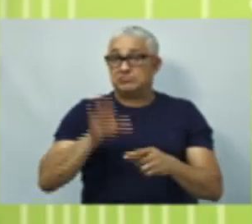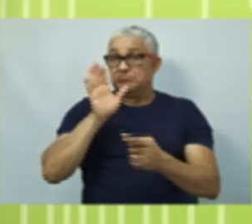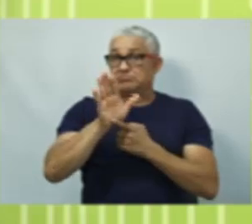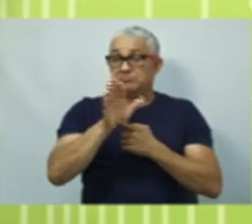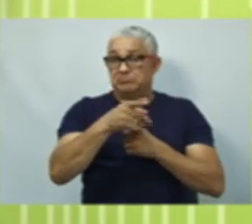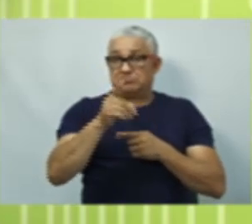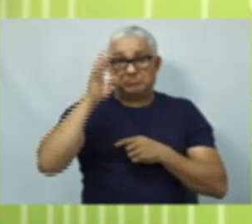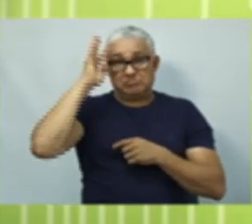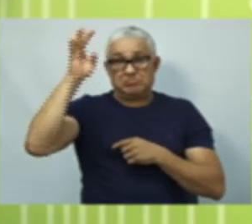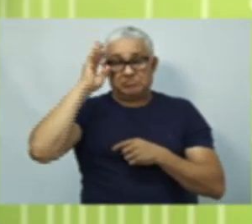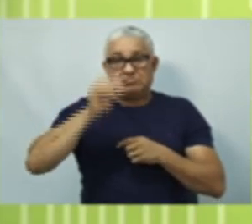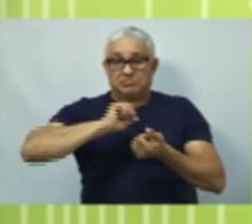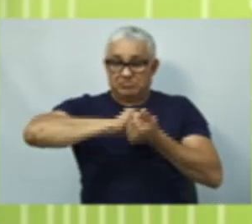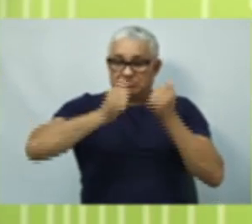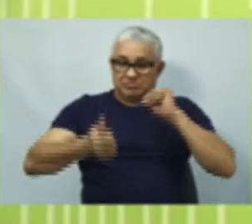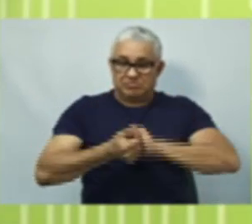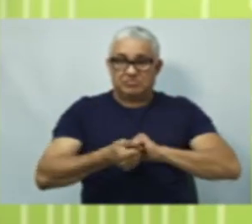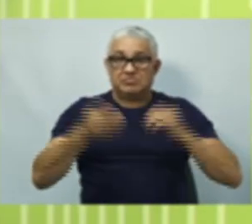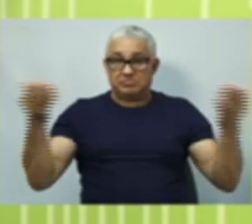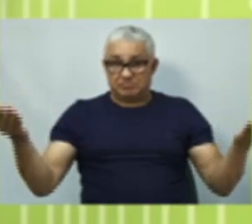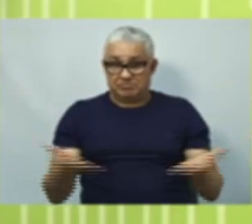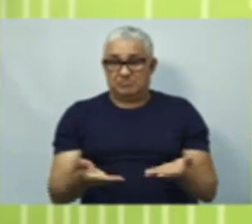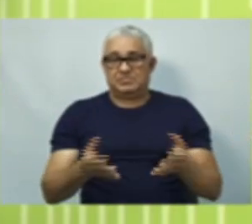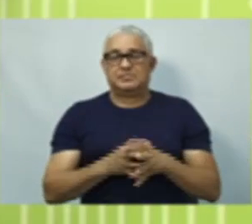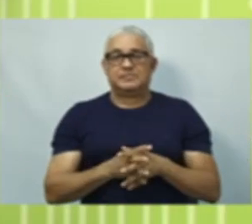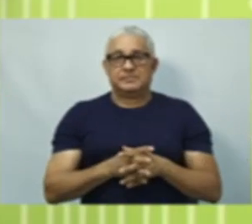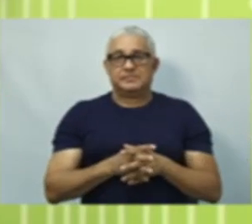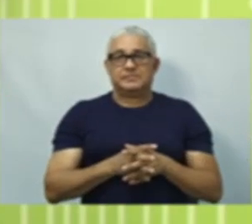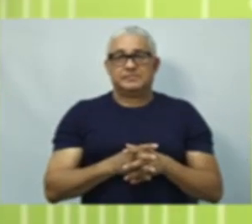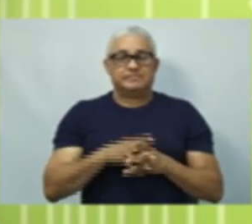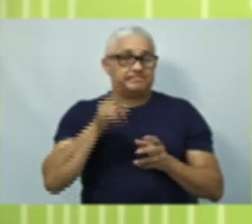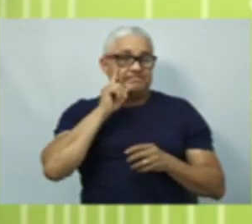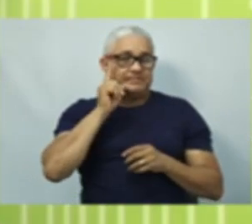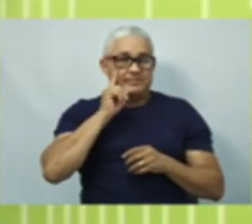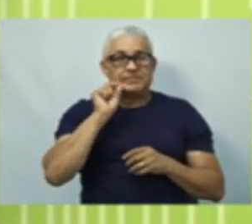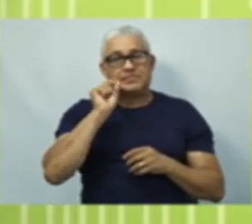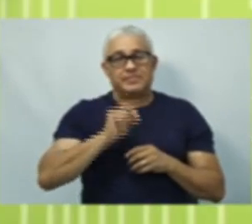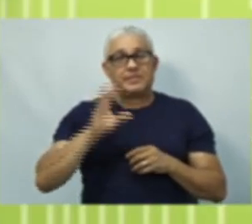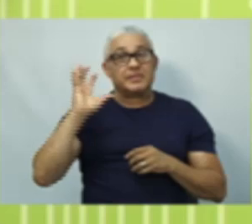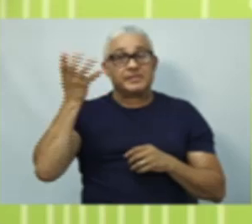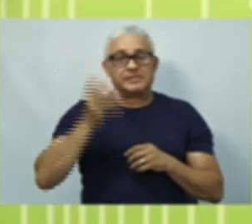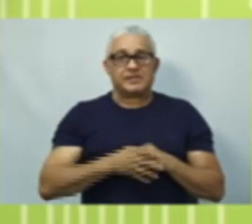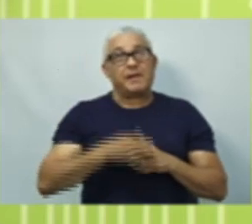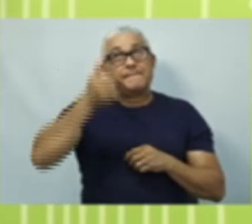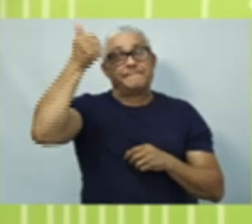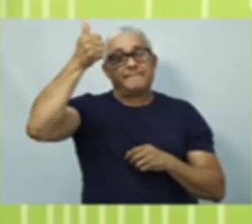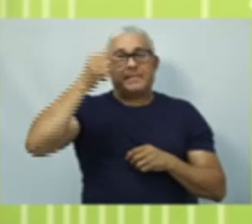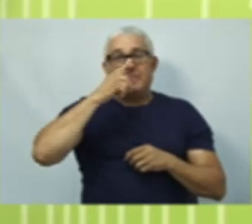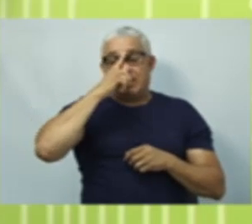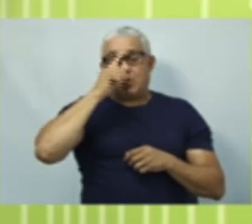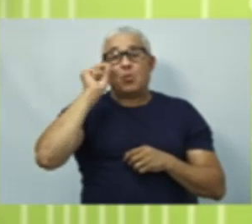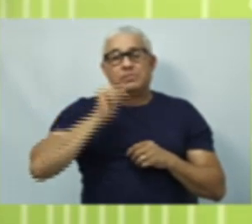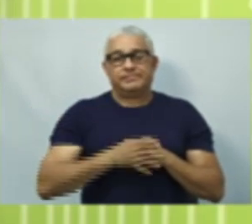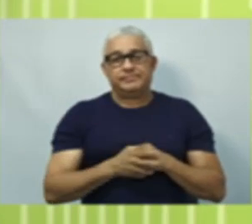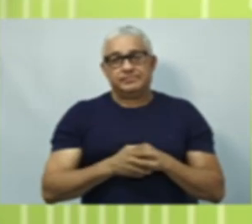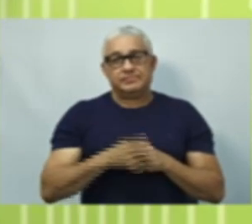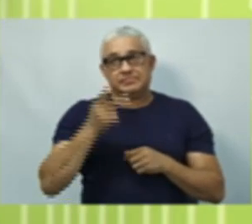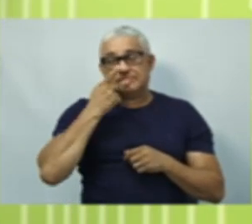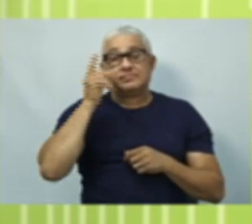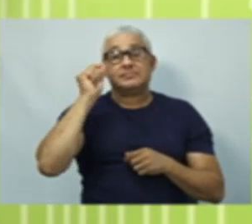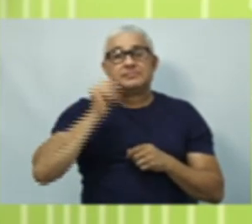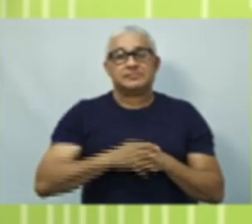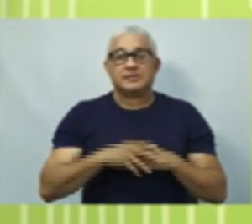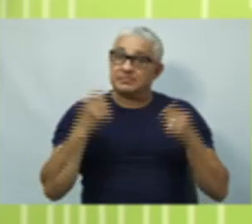a teoria adaptada para a realidade nossa do dia a dia. O que acontece primeiramente? Nós falamos lá que